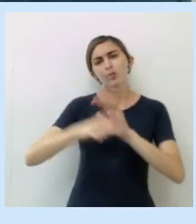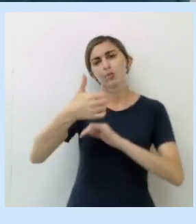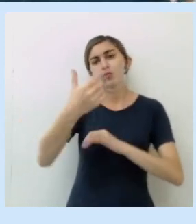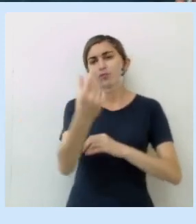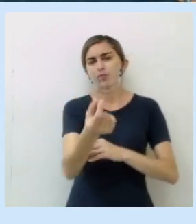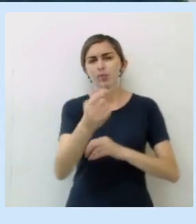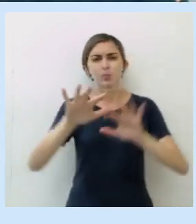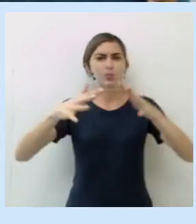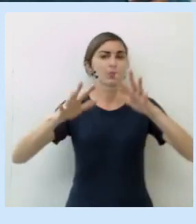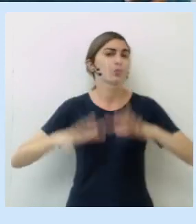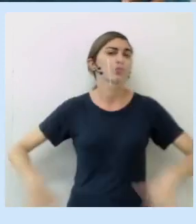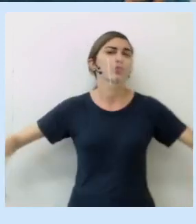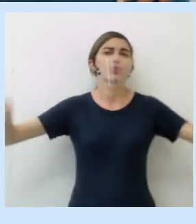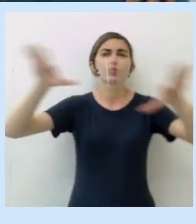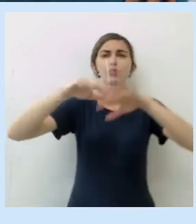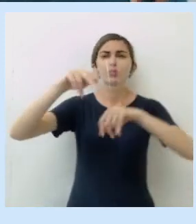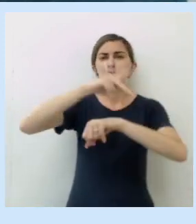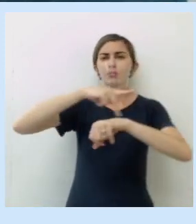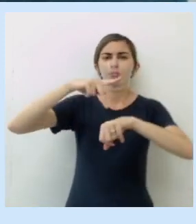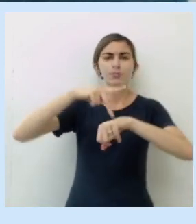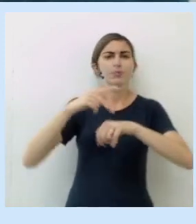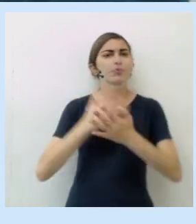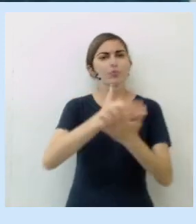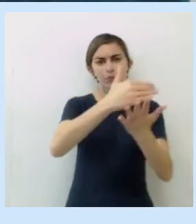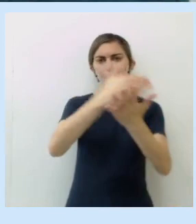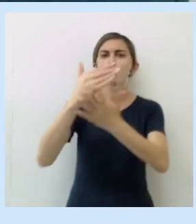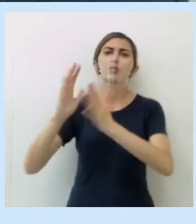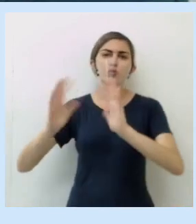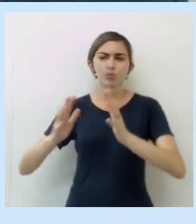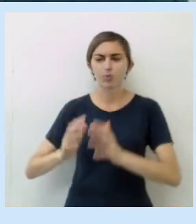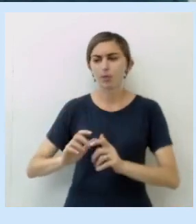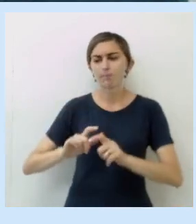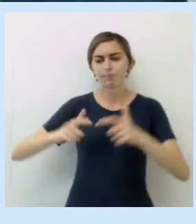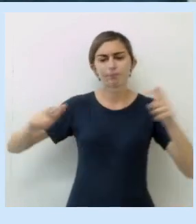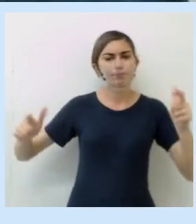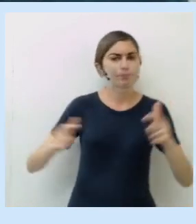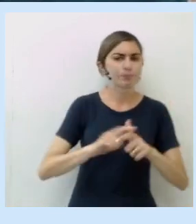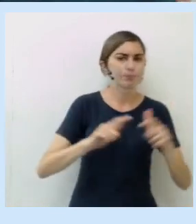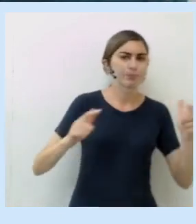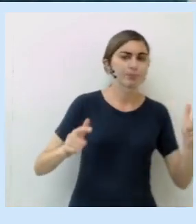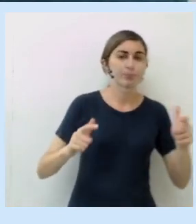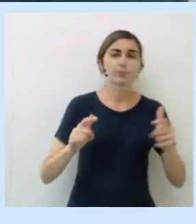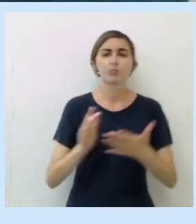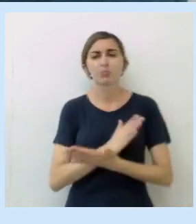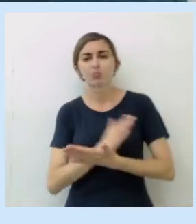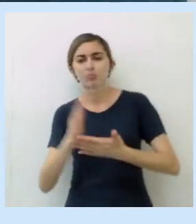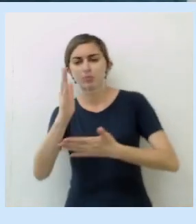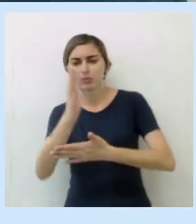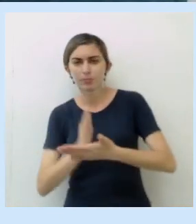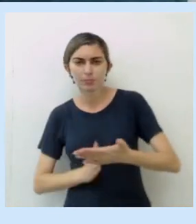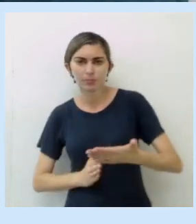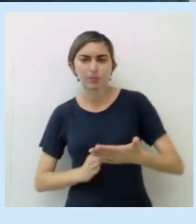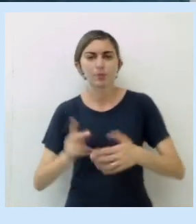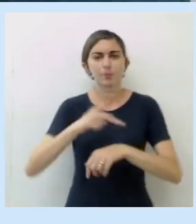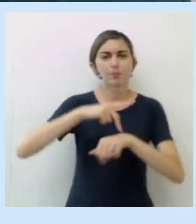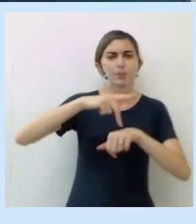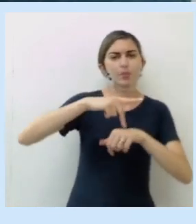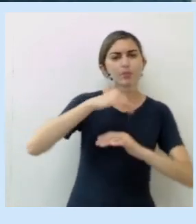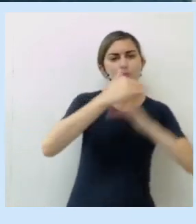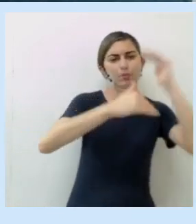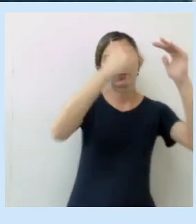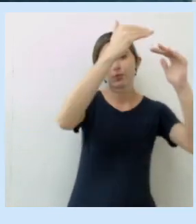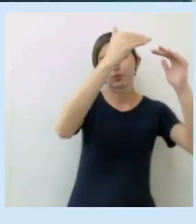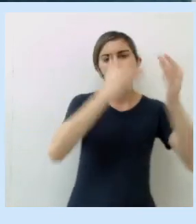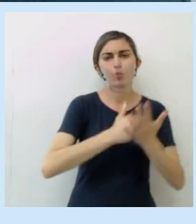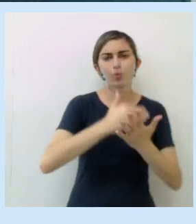em praticamente todos os países, alguns mais intensos, outros não. Né? Então a gente vai ter uma divisão também entre os países desenvolvidos